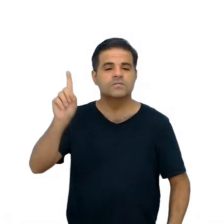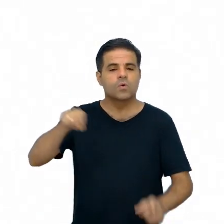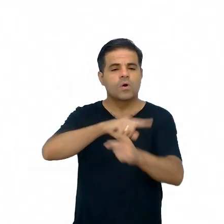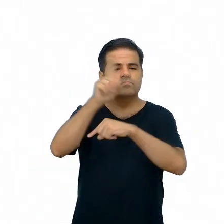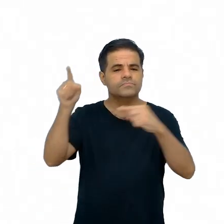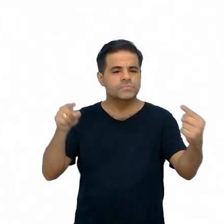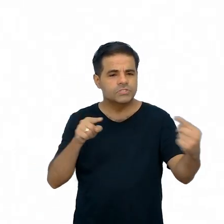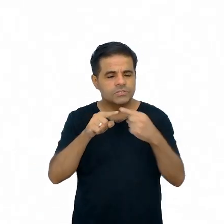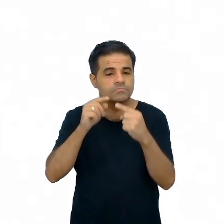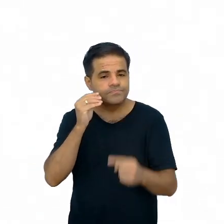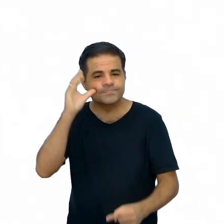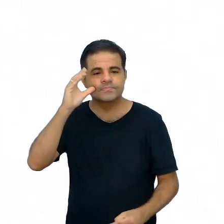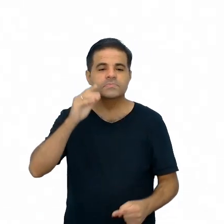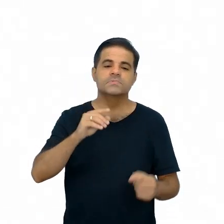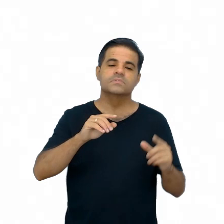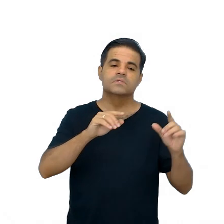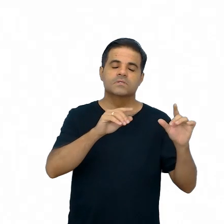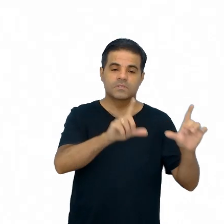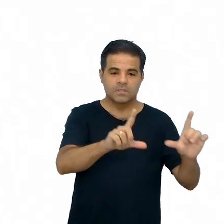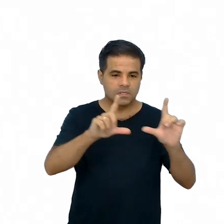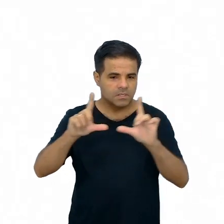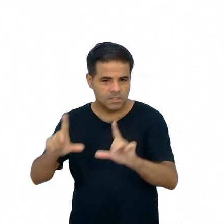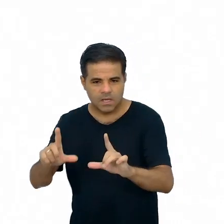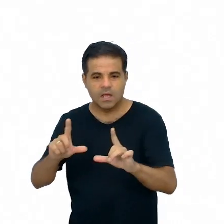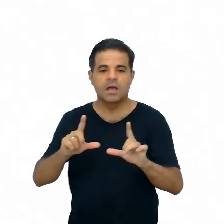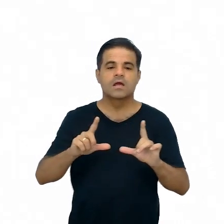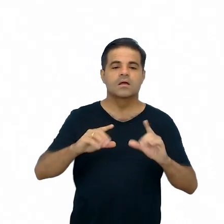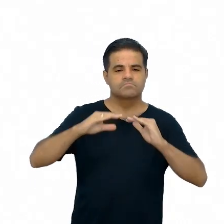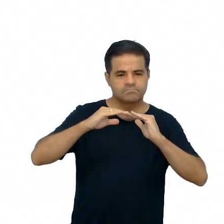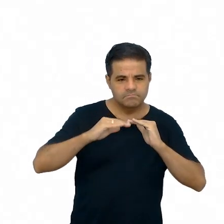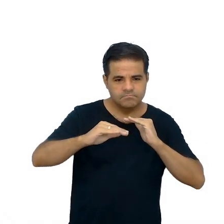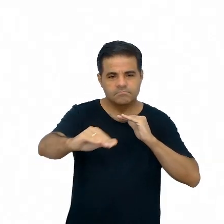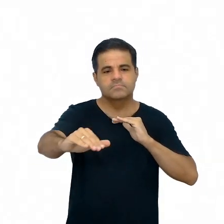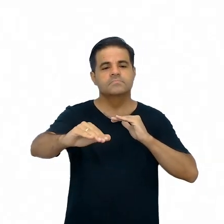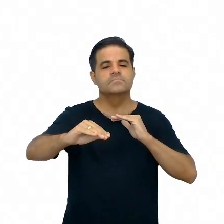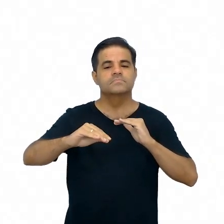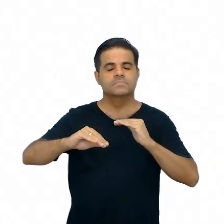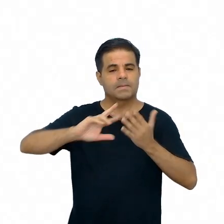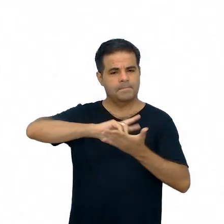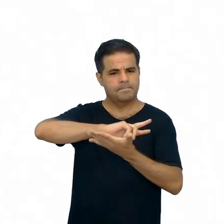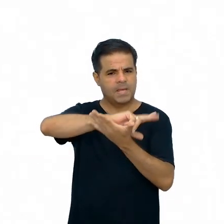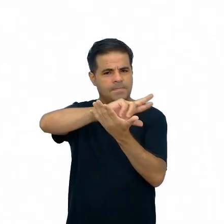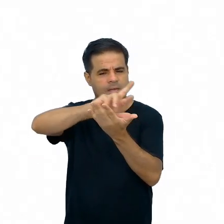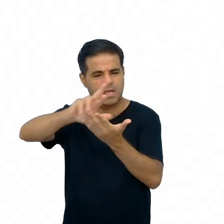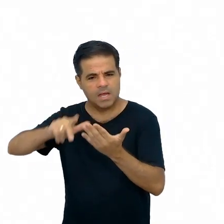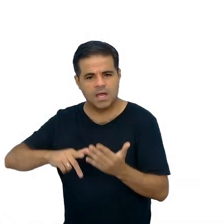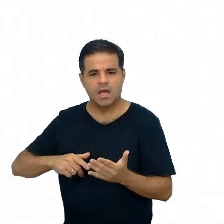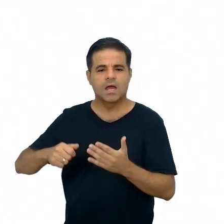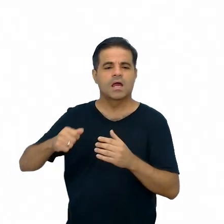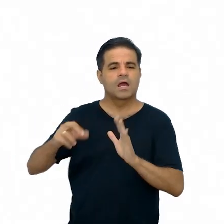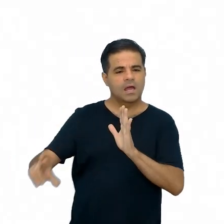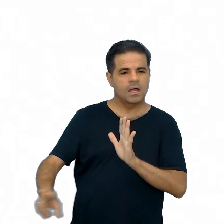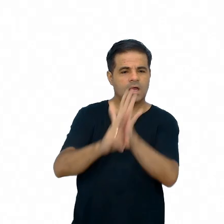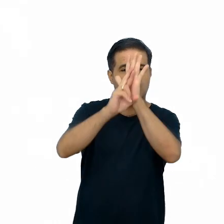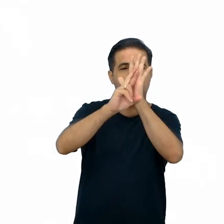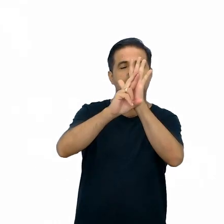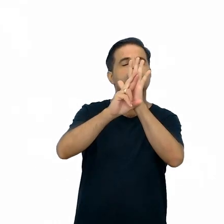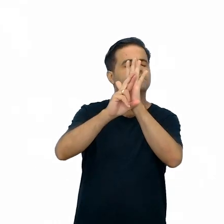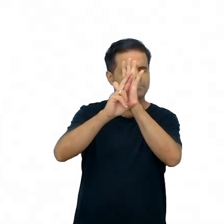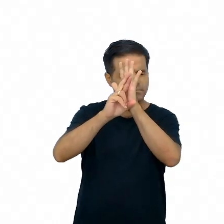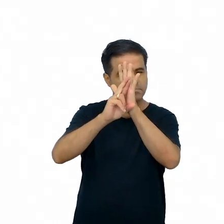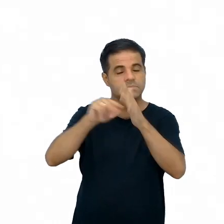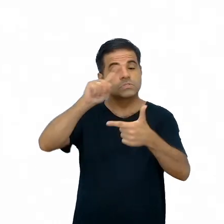de conhecimento são as figuras geométricas planas, as características, representações e